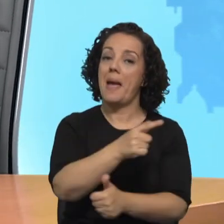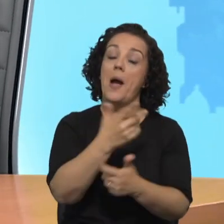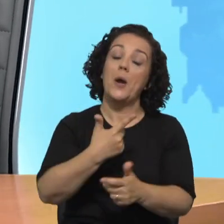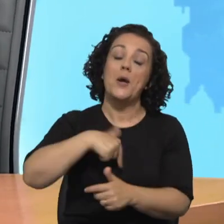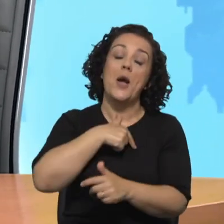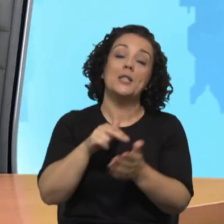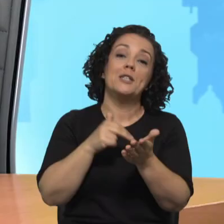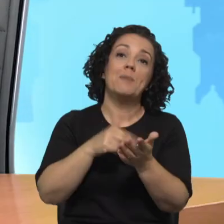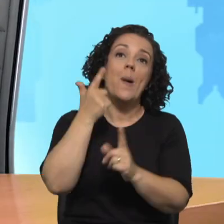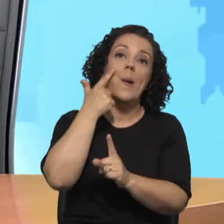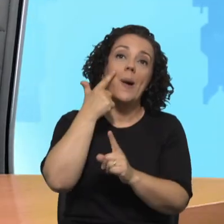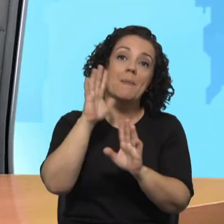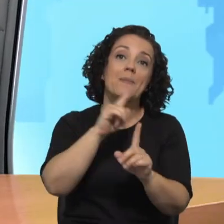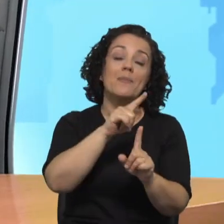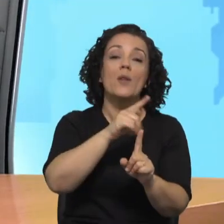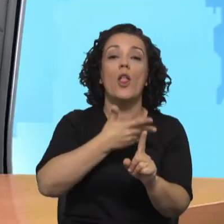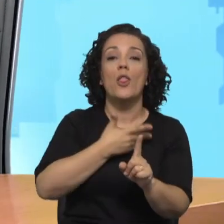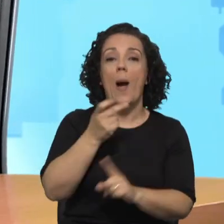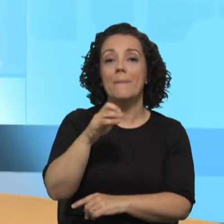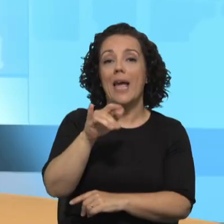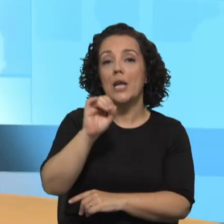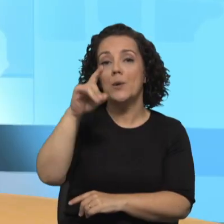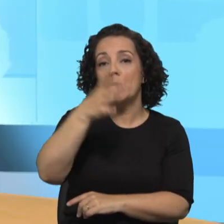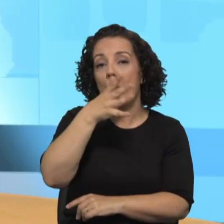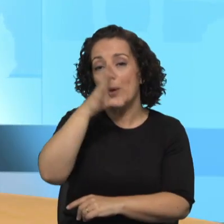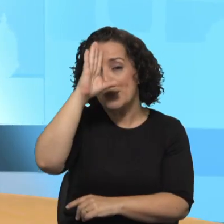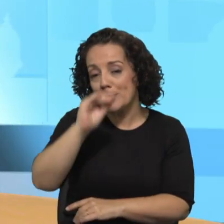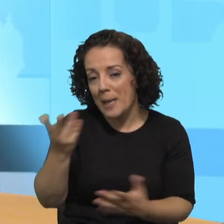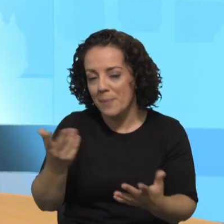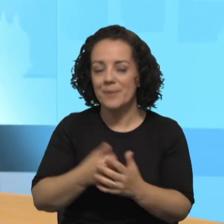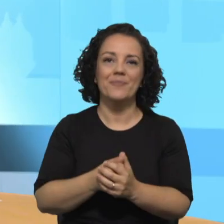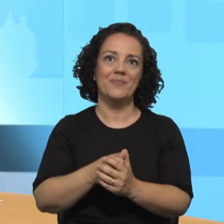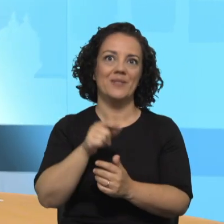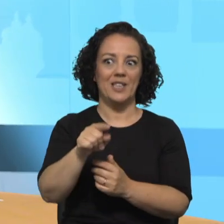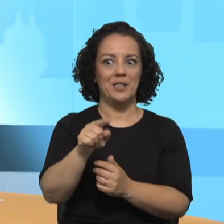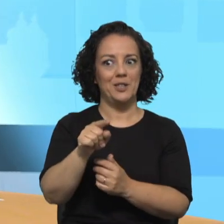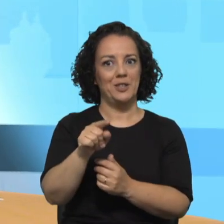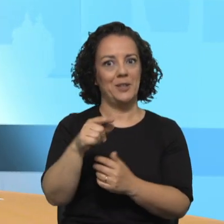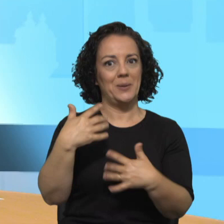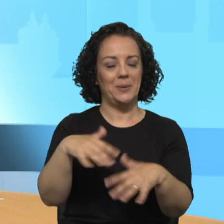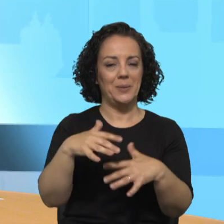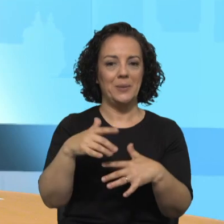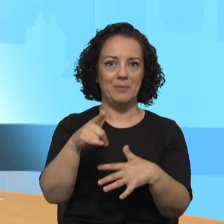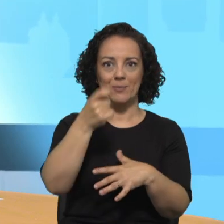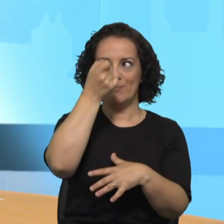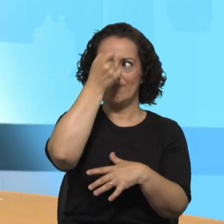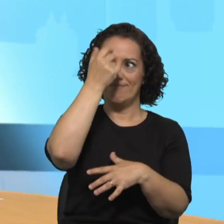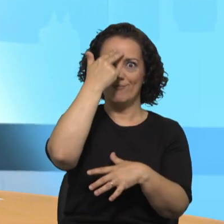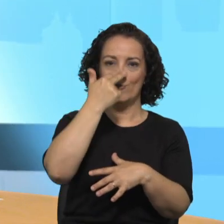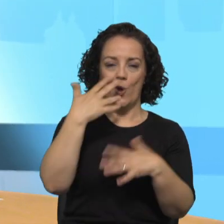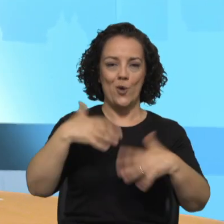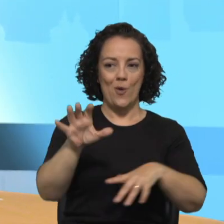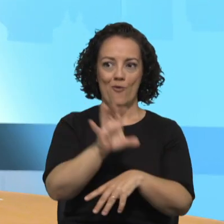expectativa de ver, pode ser que o Dom Américo conte. Sim, o que é que vai acontecer? Nomeadamente este gesto, sem dúvida nenhuma, no momento da história é